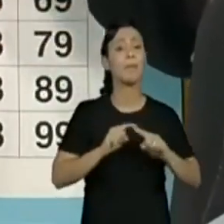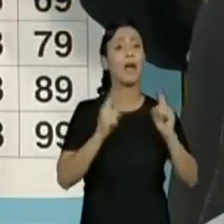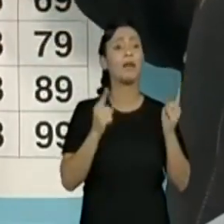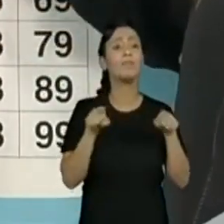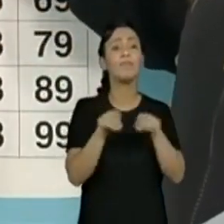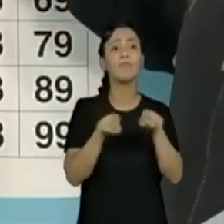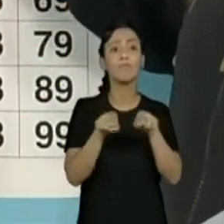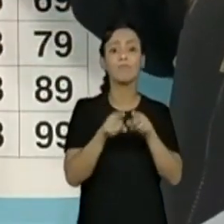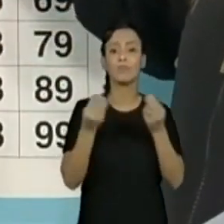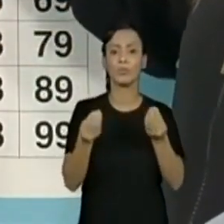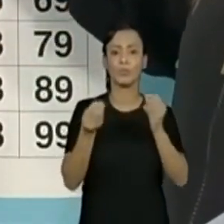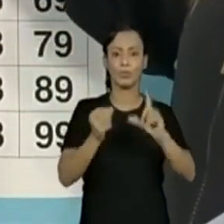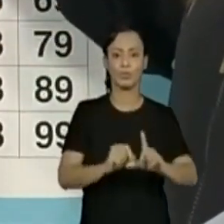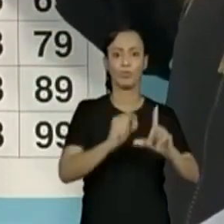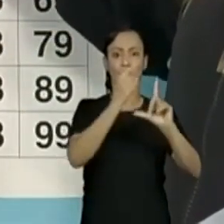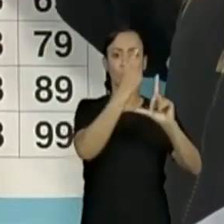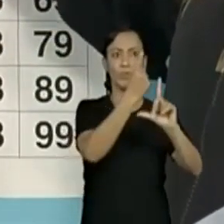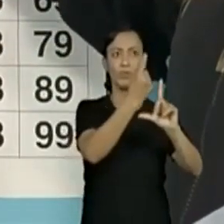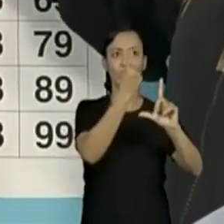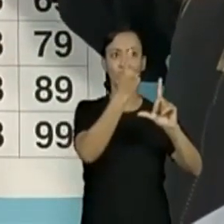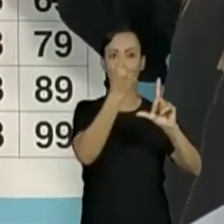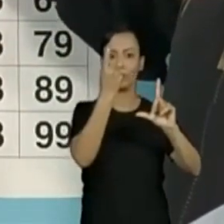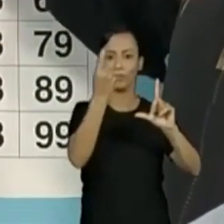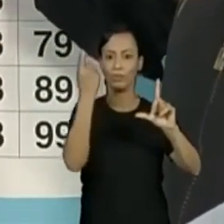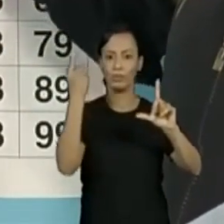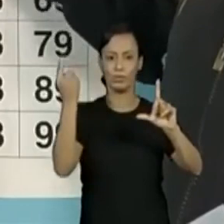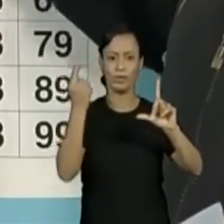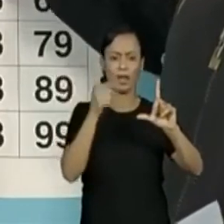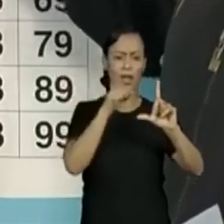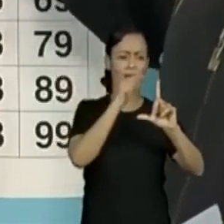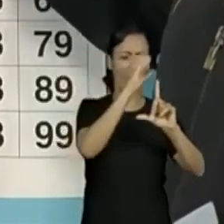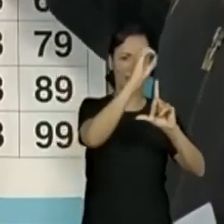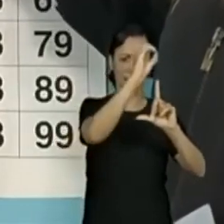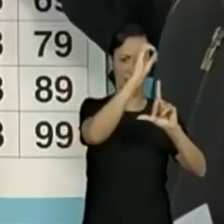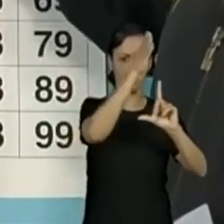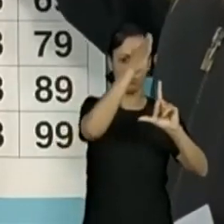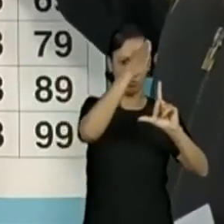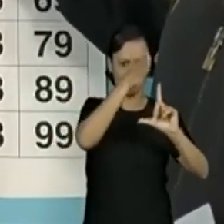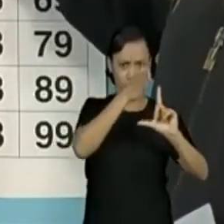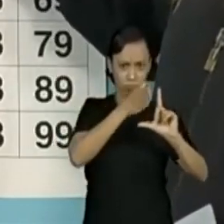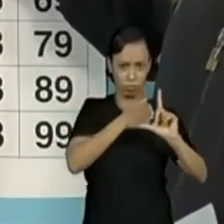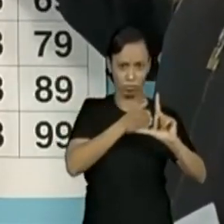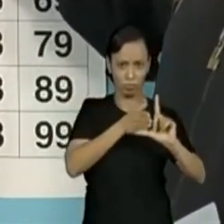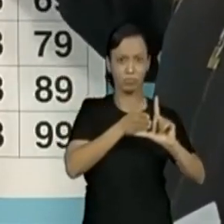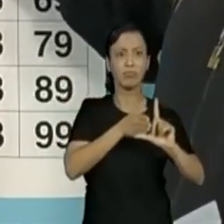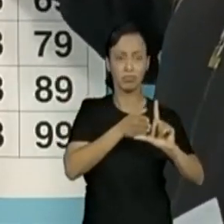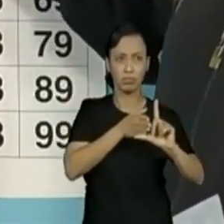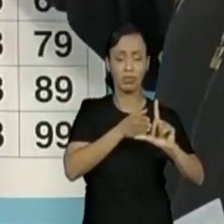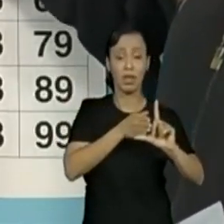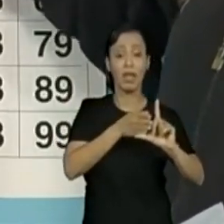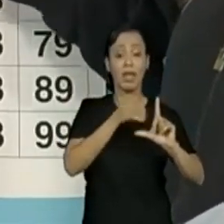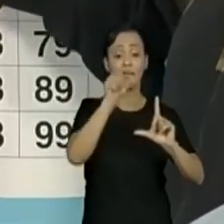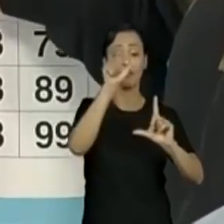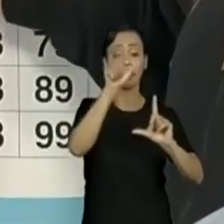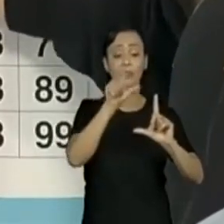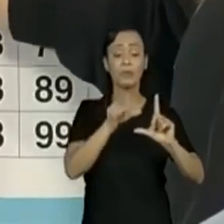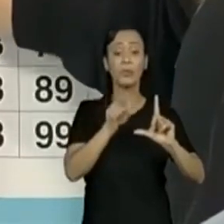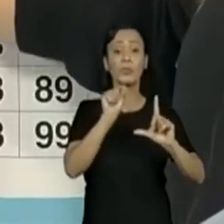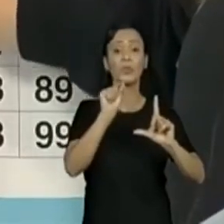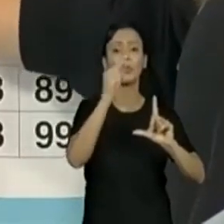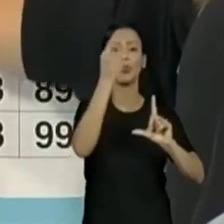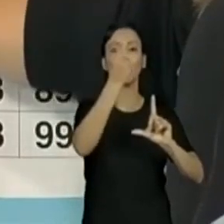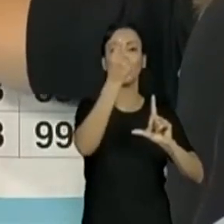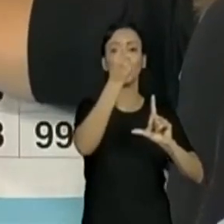demais que eles sempre terminam com o primeiro. O número aqui da primeira linha é o número